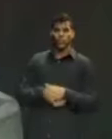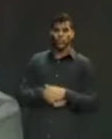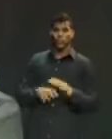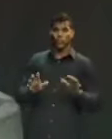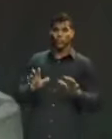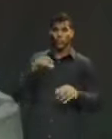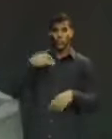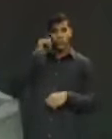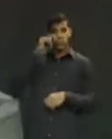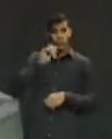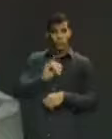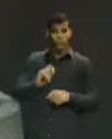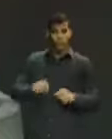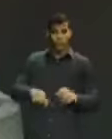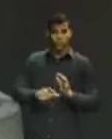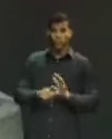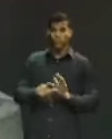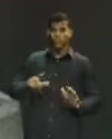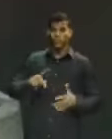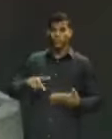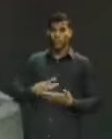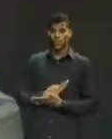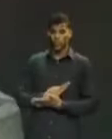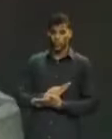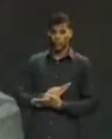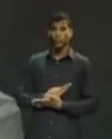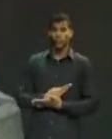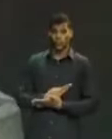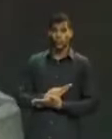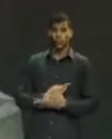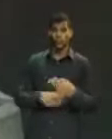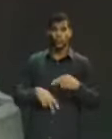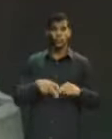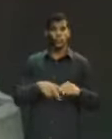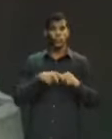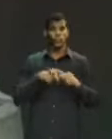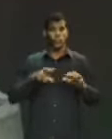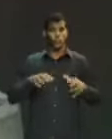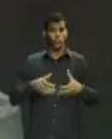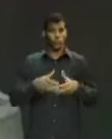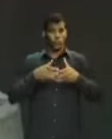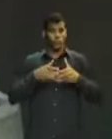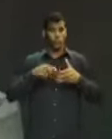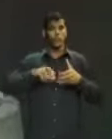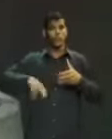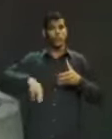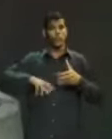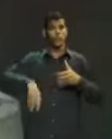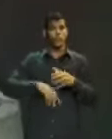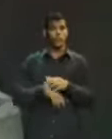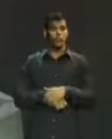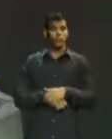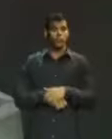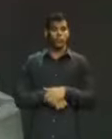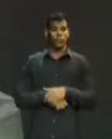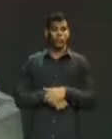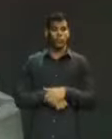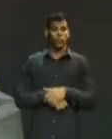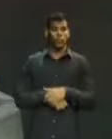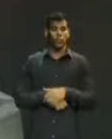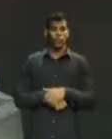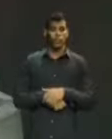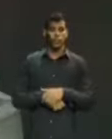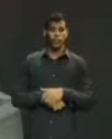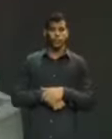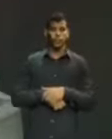prevenida antes que aconteça. Inclusive, por isso que o nosso comitê não é um comitê de